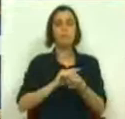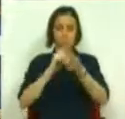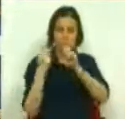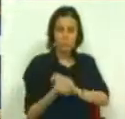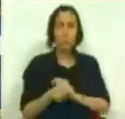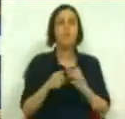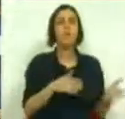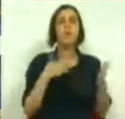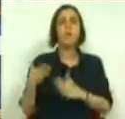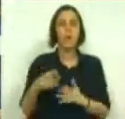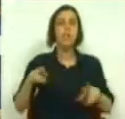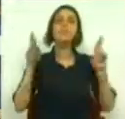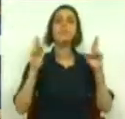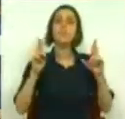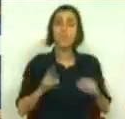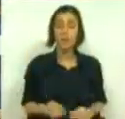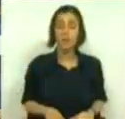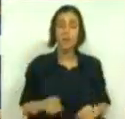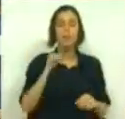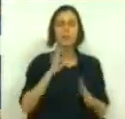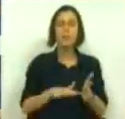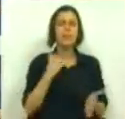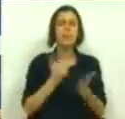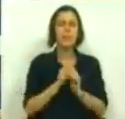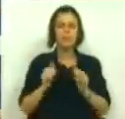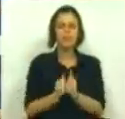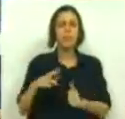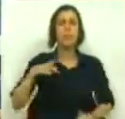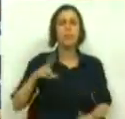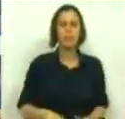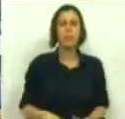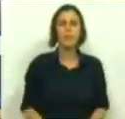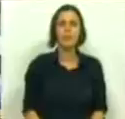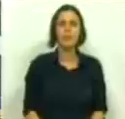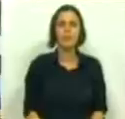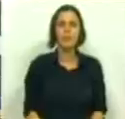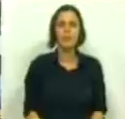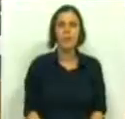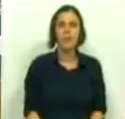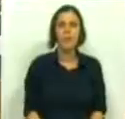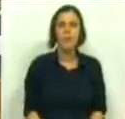reformismo, no lado da esperança e, sobretudo, sempre ao lado dos portugueses. Muito bem.